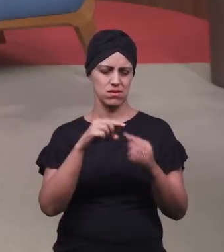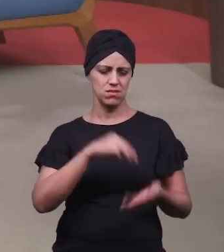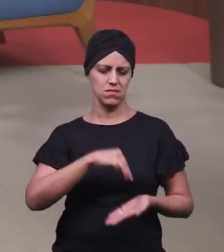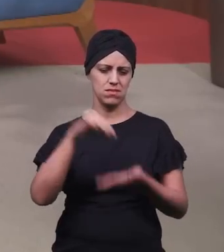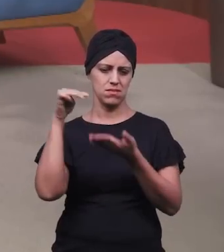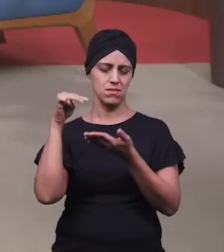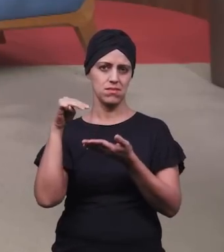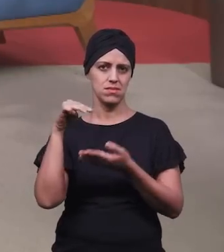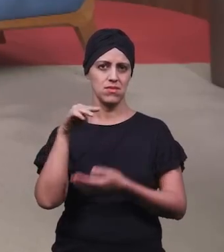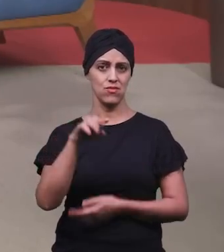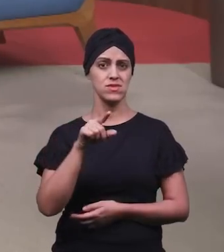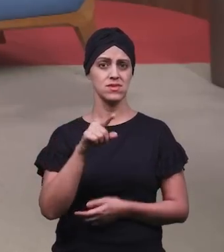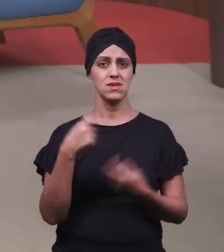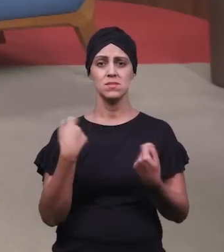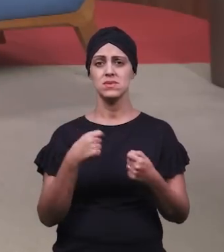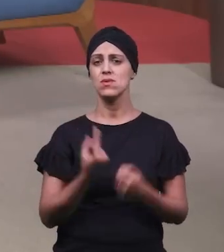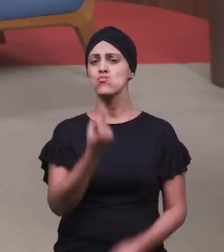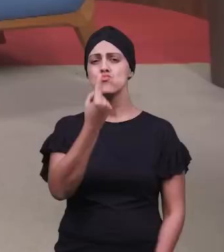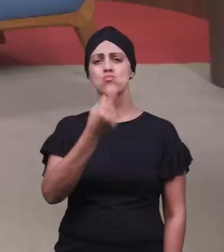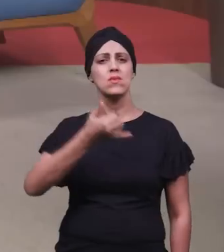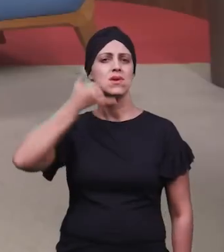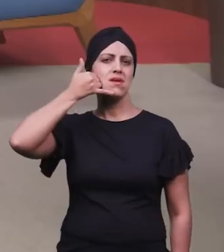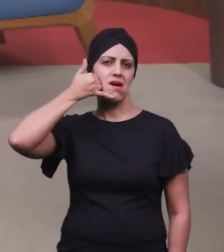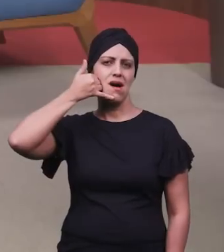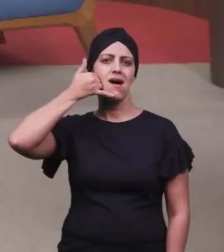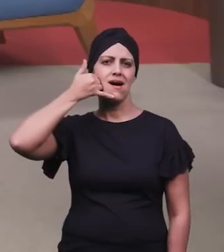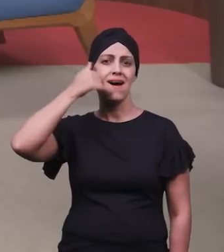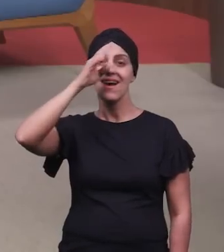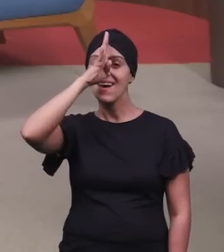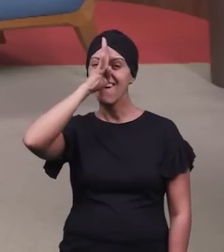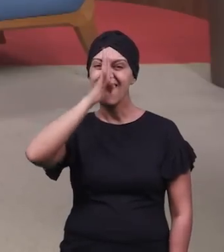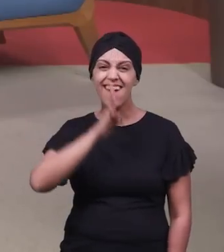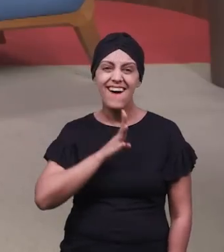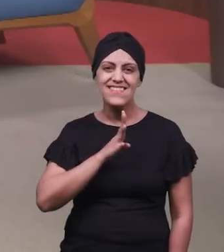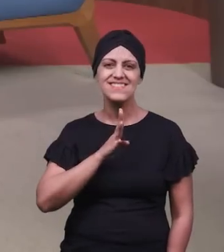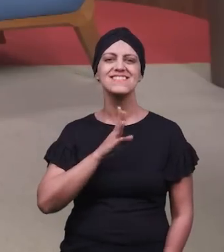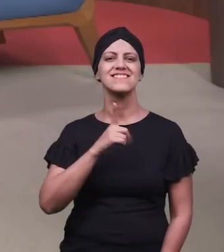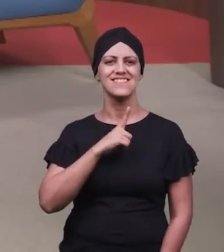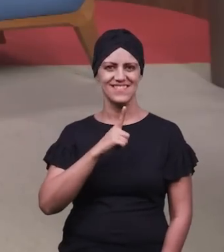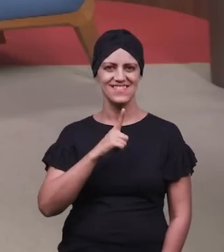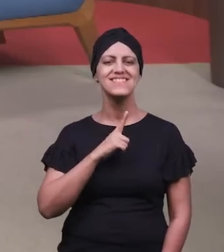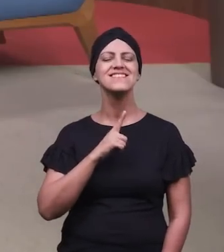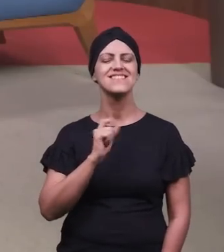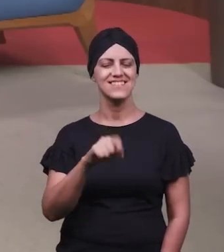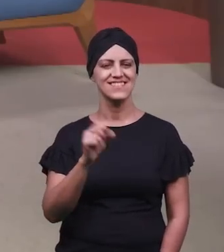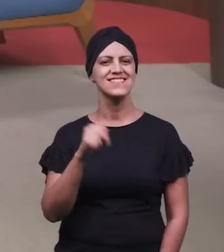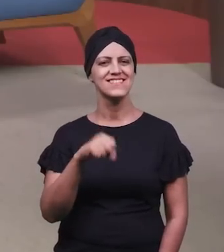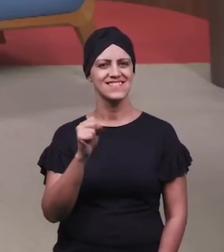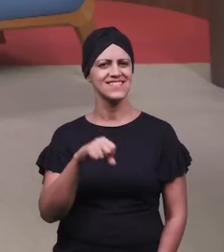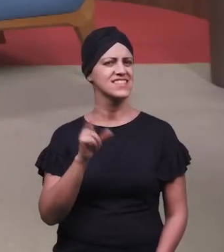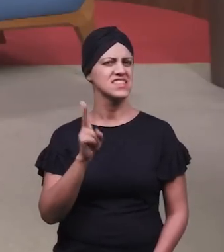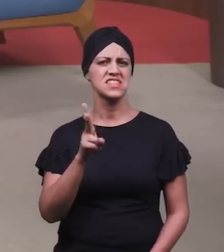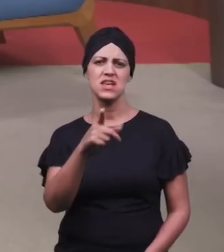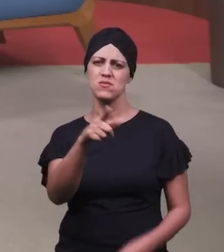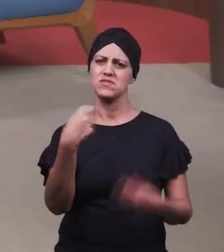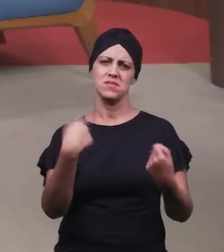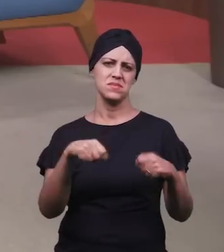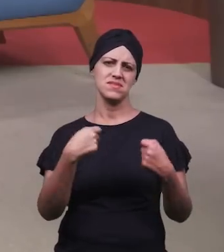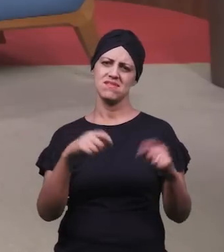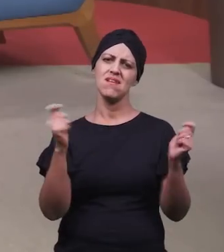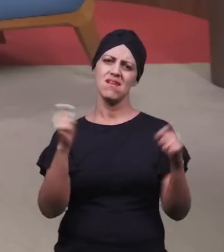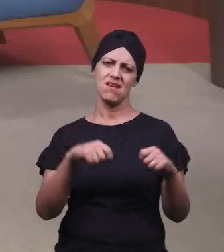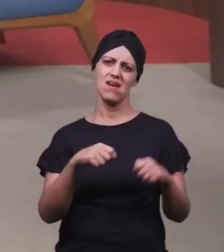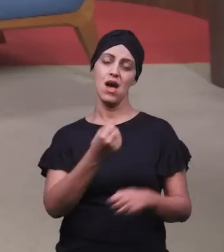Maranata. Para você participar, você terá que fazer apenas uma ligação e essa ligação é gratuita. E você pode fazer sempre que